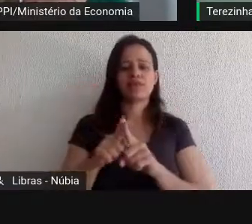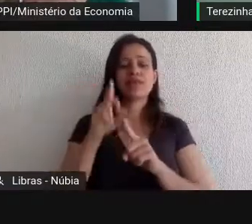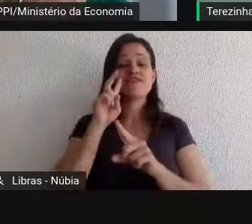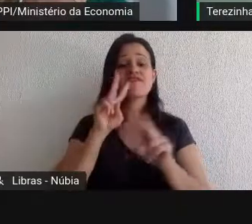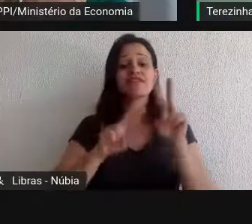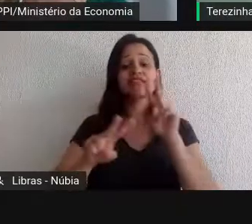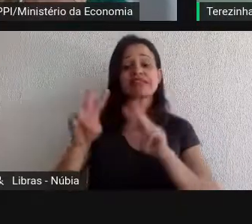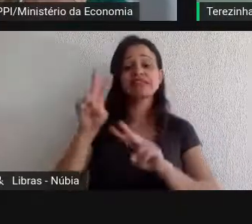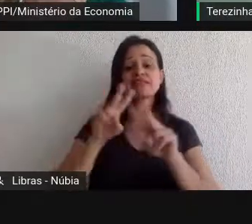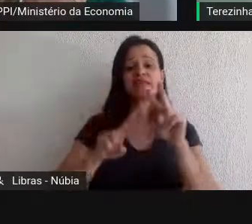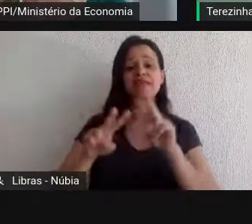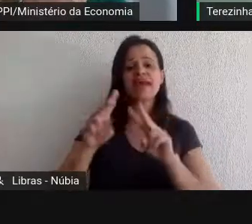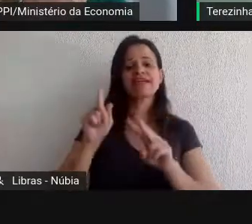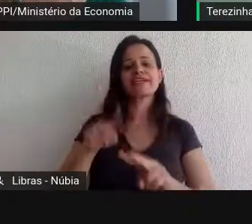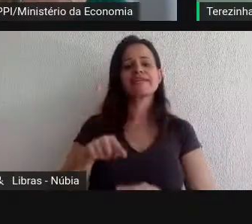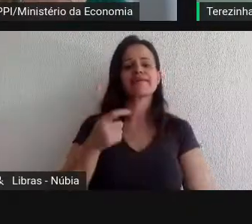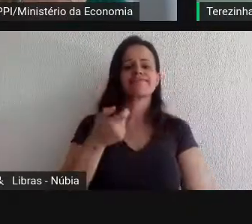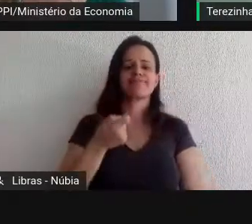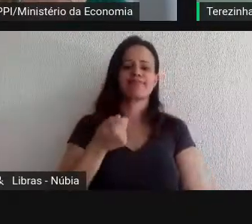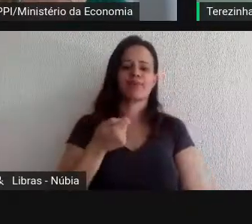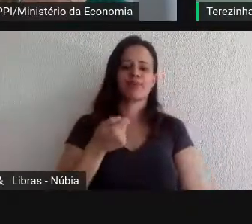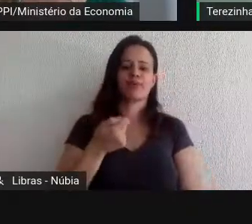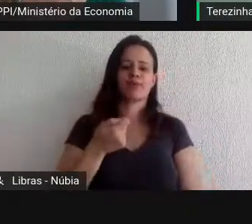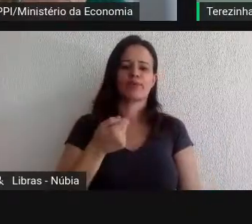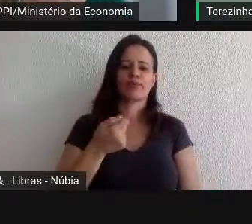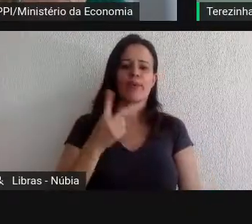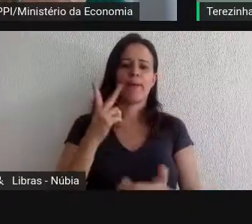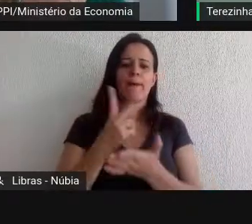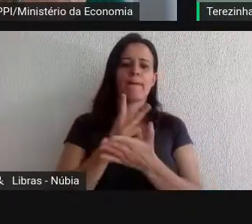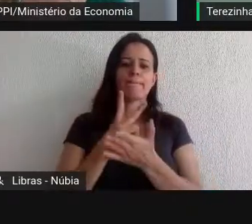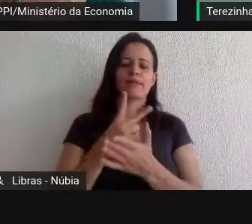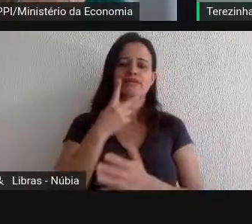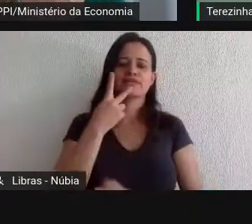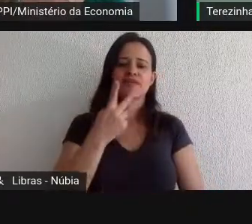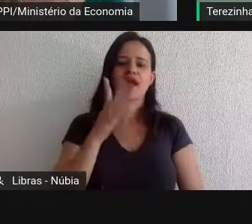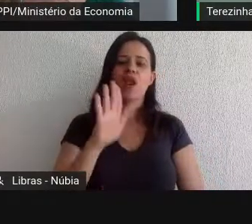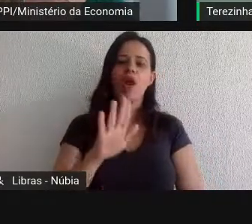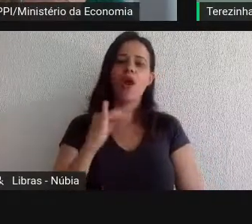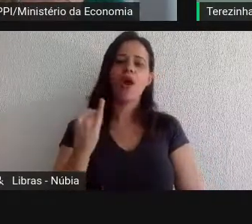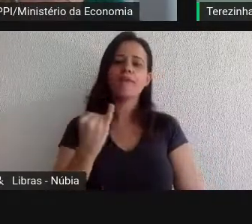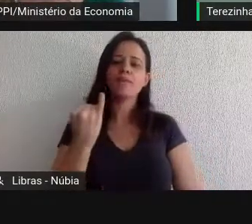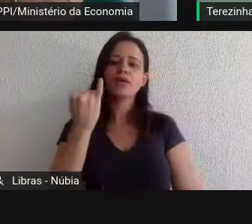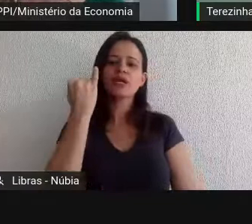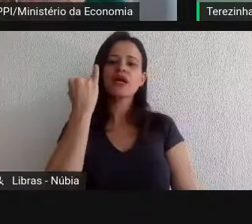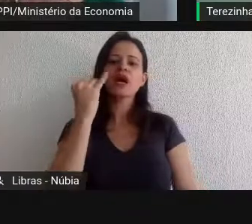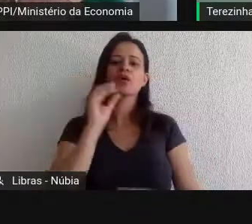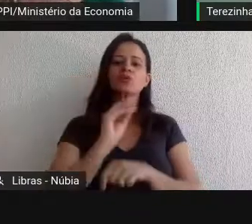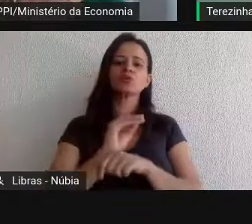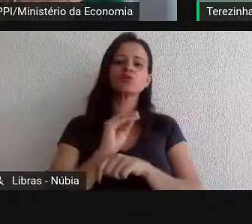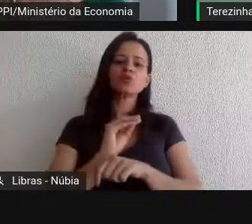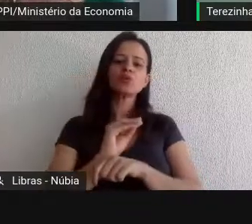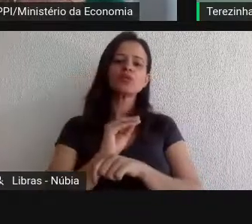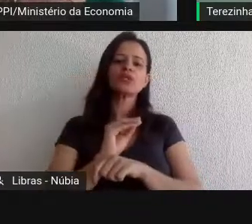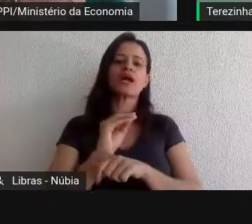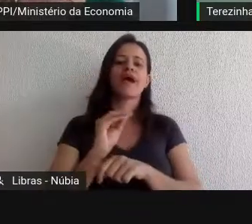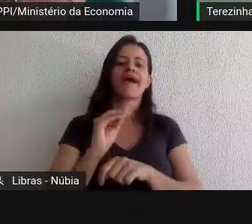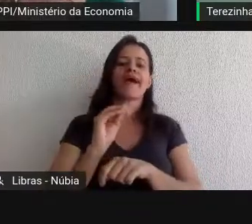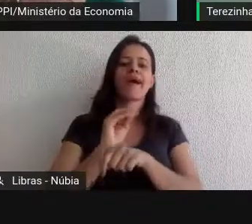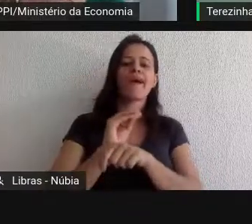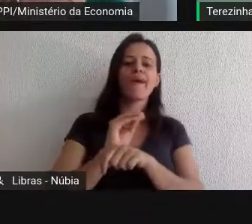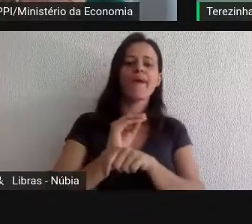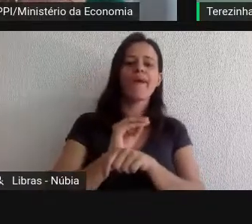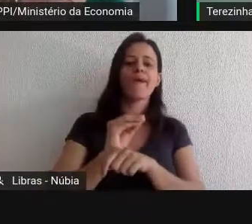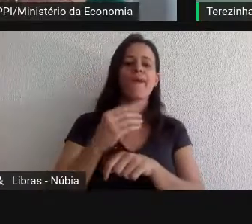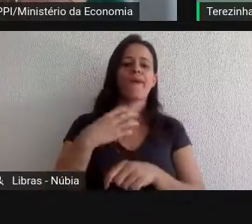visibilidade dele é pequena, né? Mesmo que a gente diga, olha, é importante cuidar dos metadados, cuida do